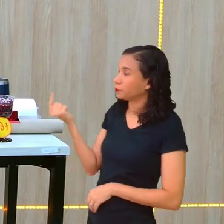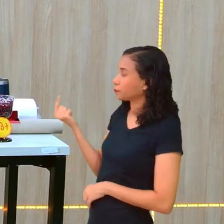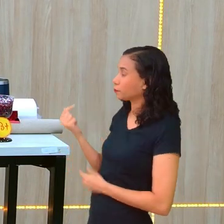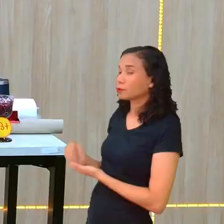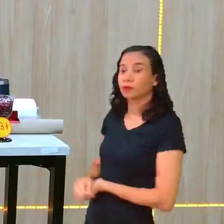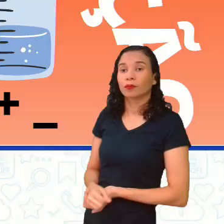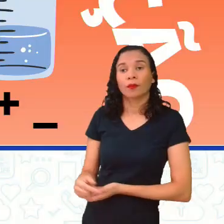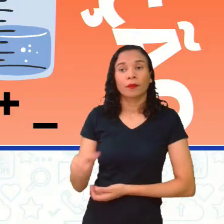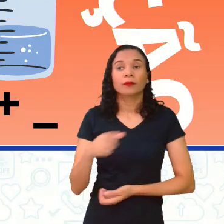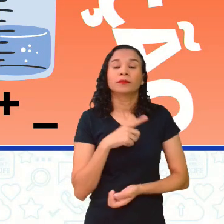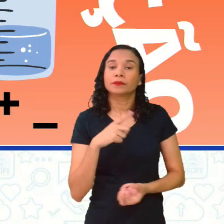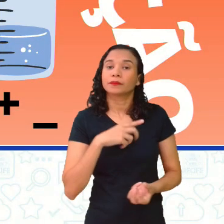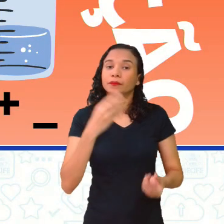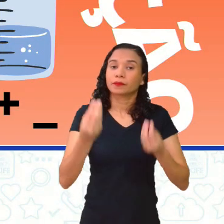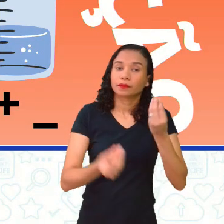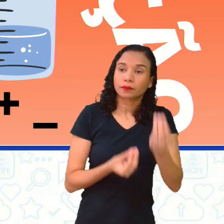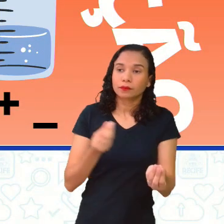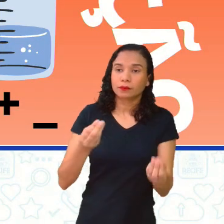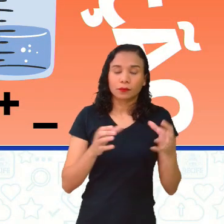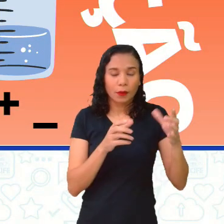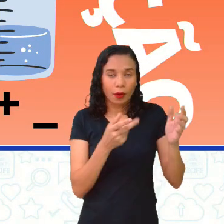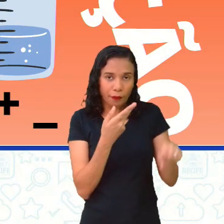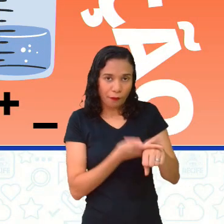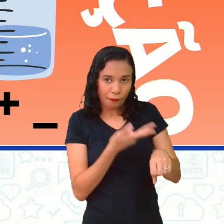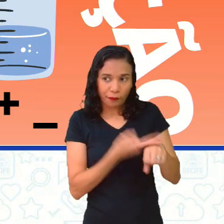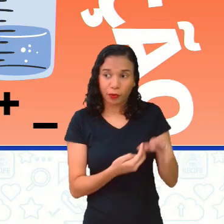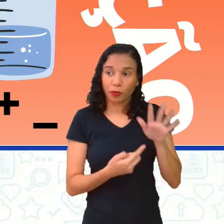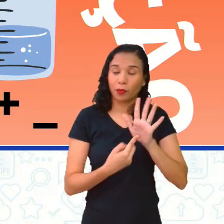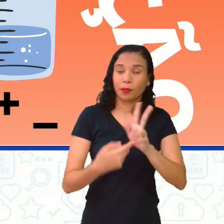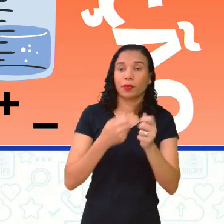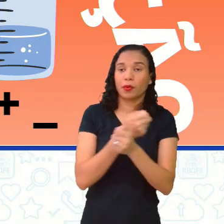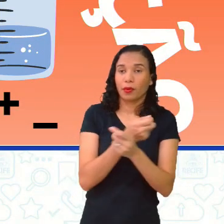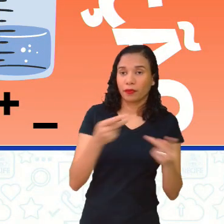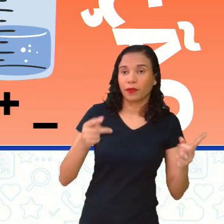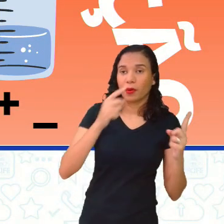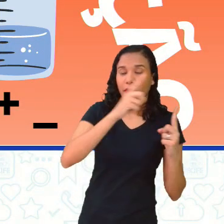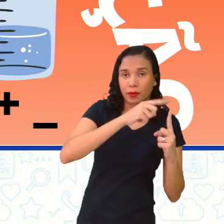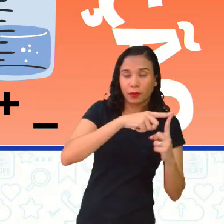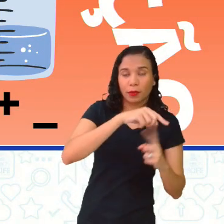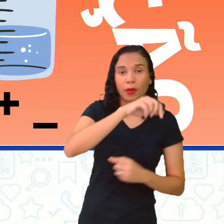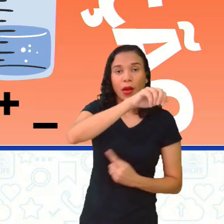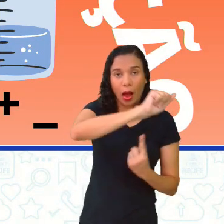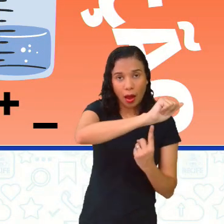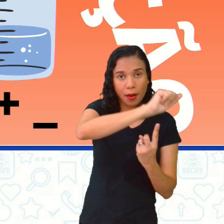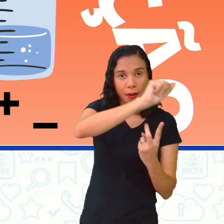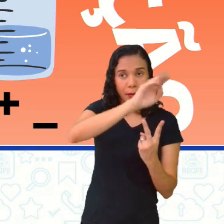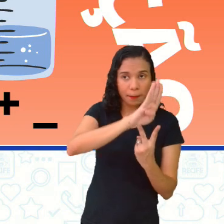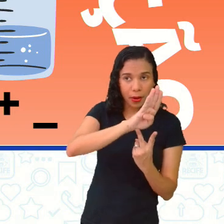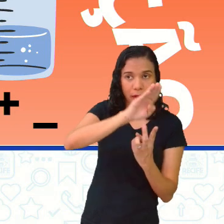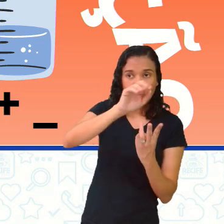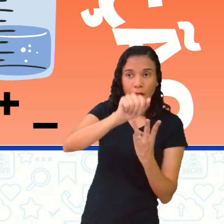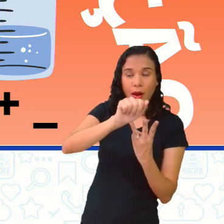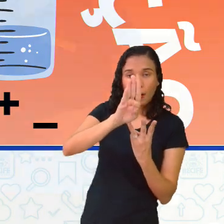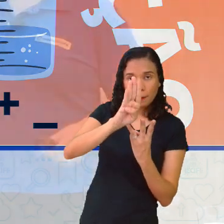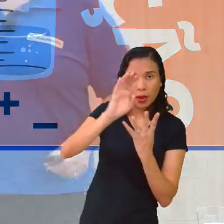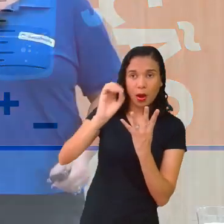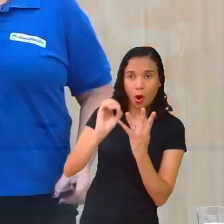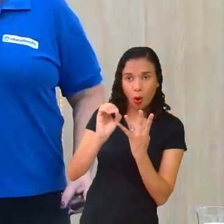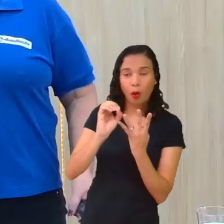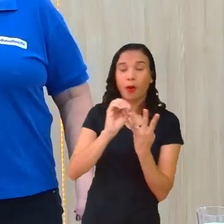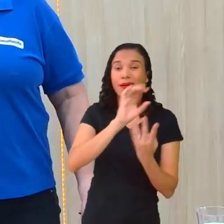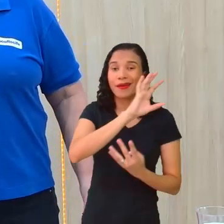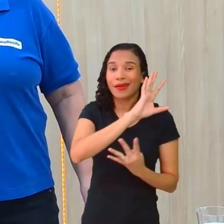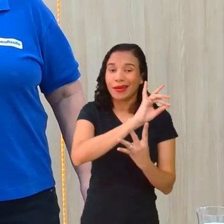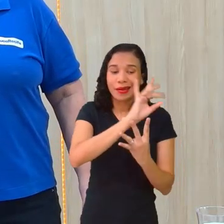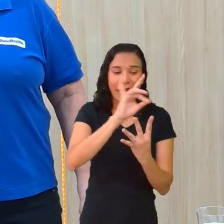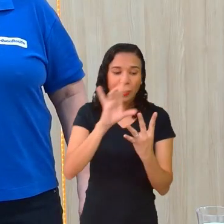simulação. Eu trouxe alguns recipientes, onde eu vou mostrar a vocês o tipo A, o B, o AB e o O. E em